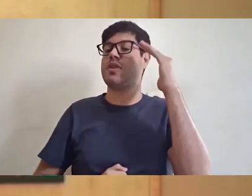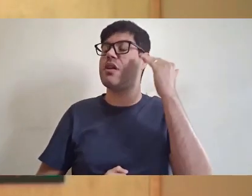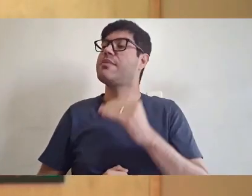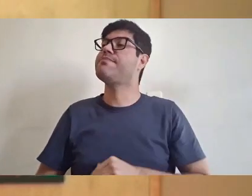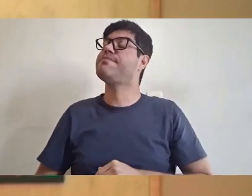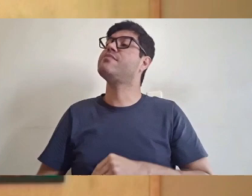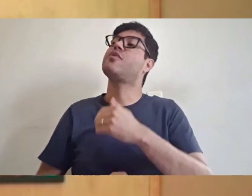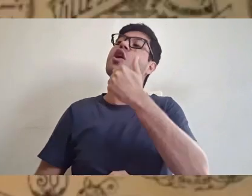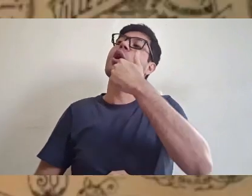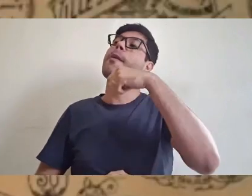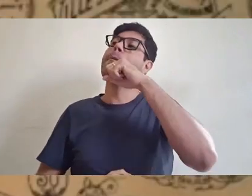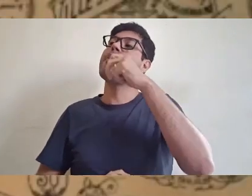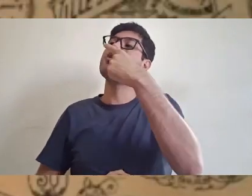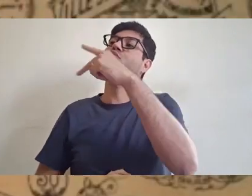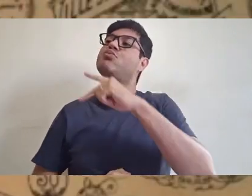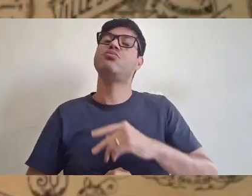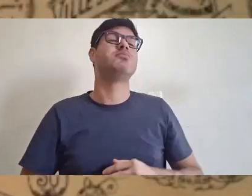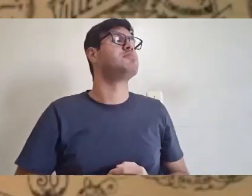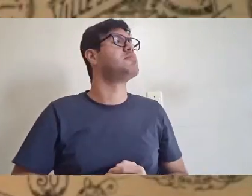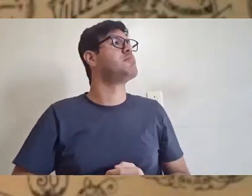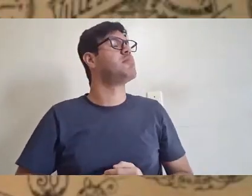mãe chamava-se Fermínia